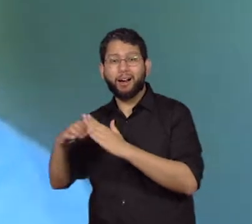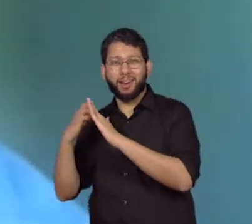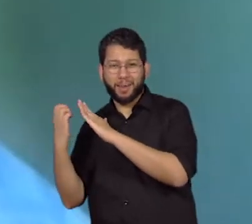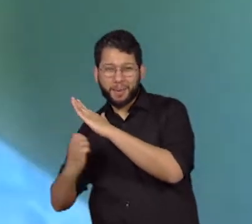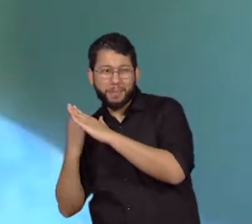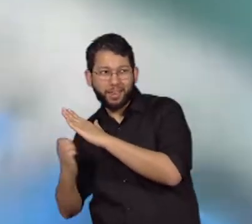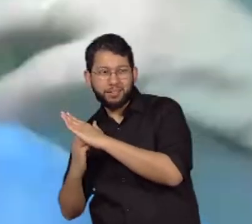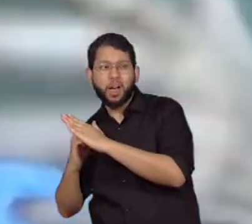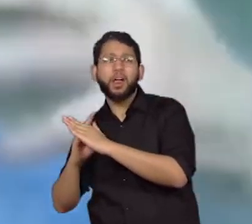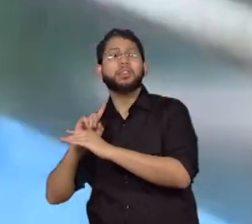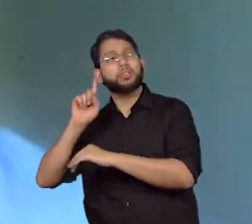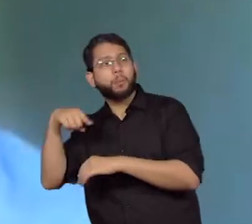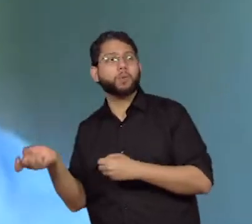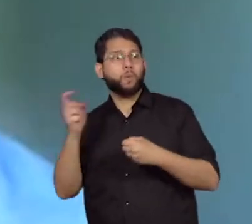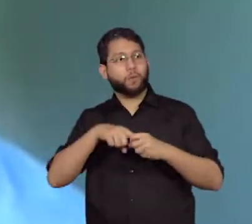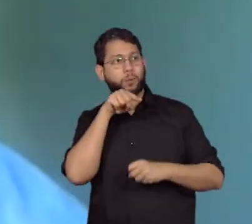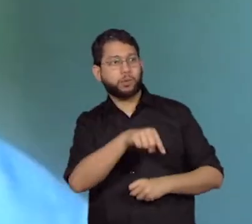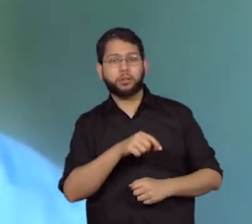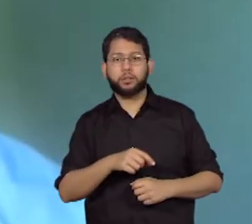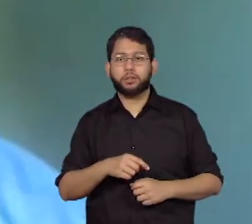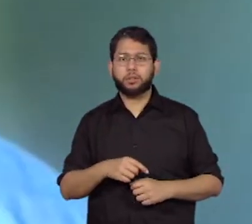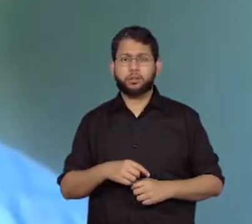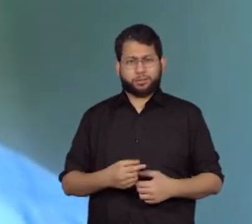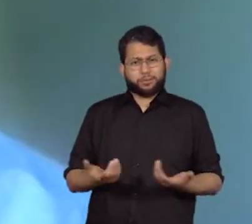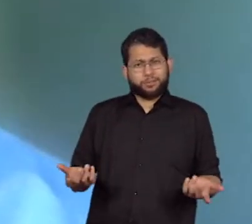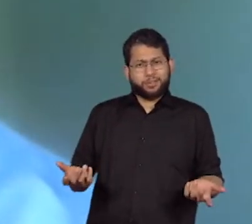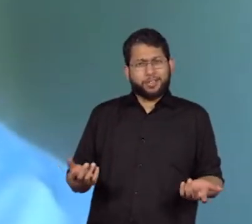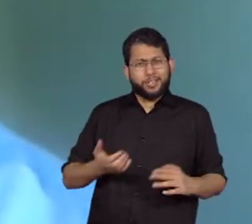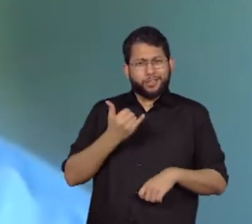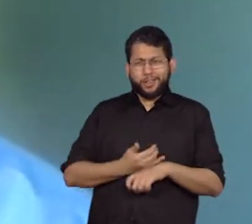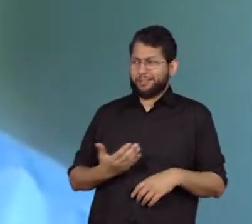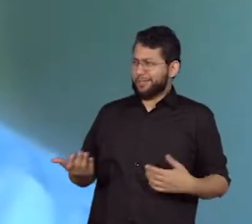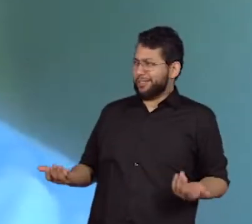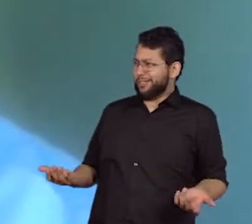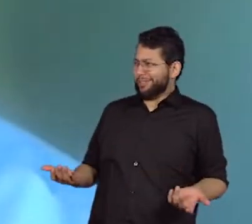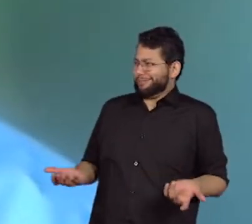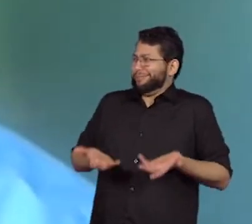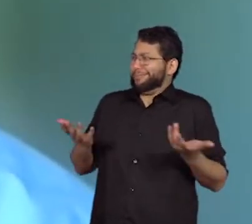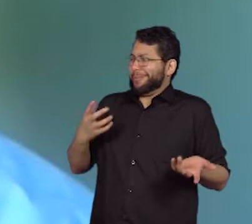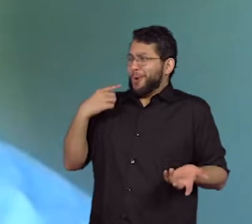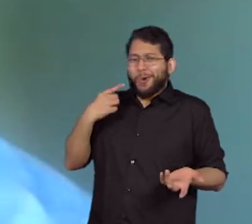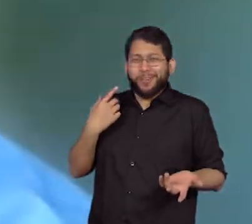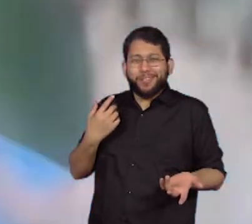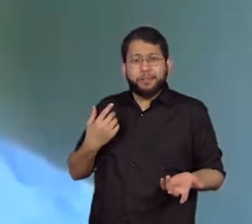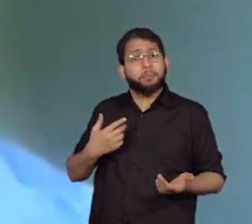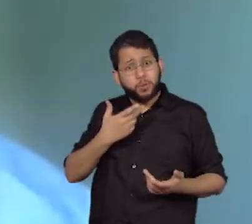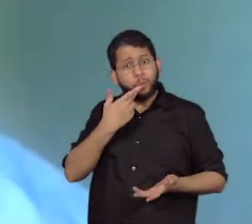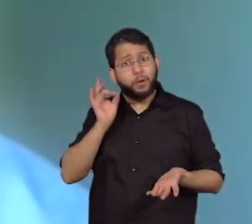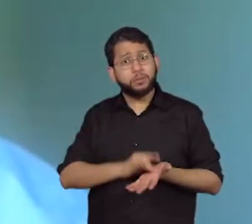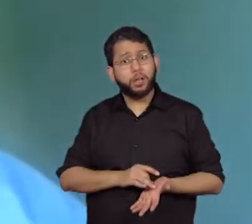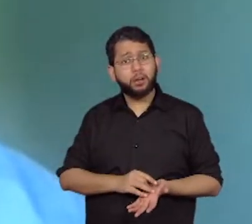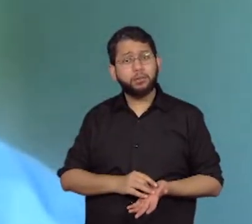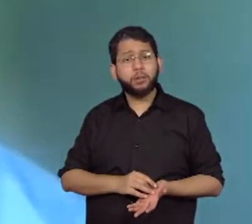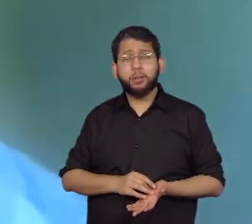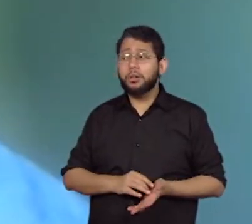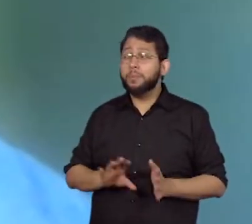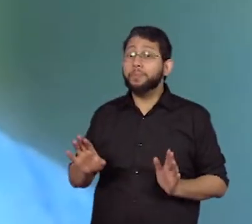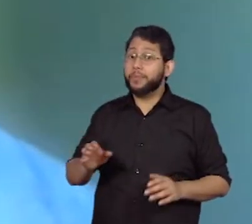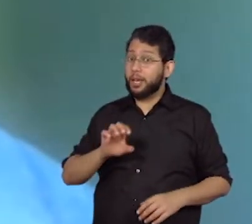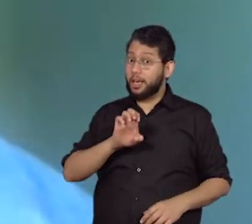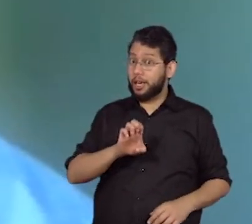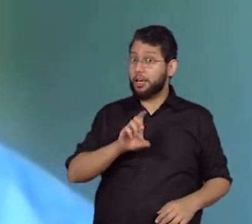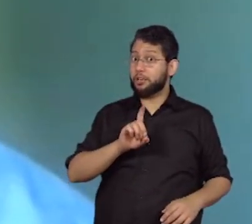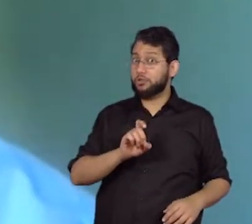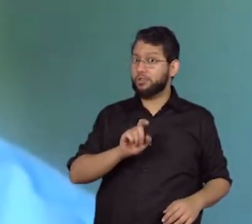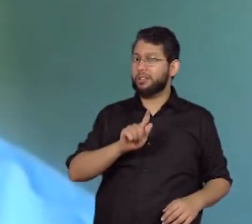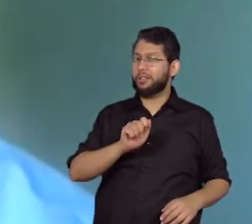você falar para o seu chefe, mas assim, eu tinha uma relação aberta, eu sou muito transparente, eu falo o que está na minha cabeça. O que vocês acham? O